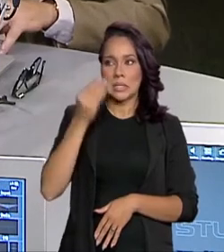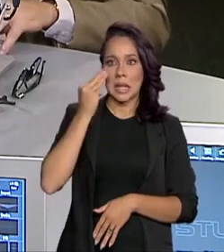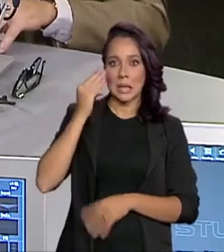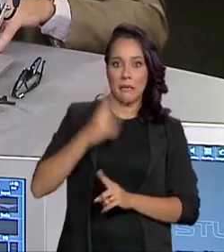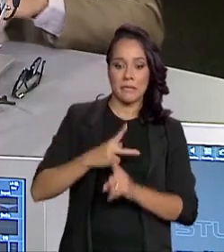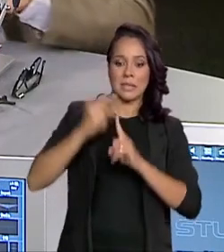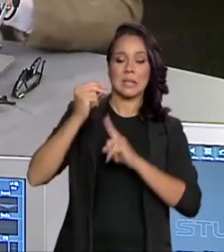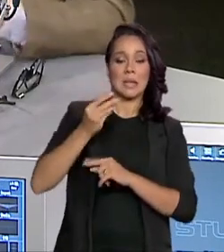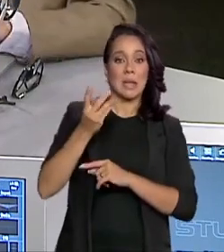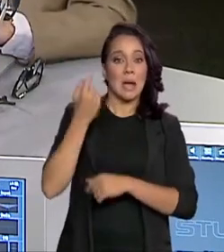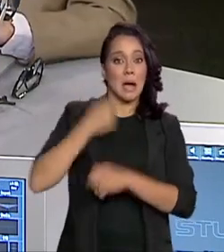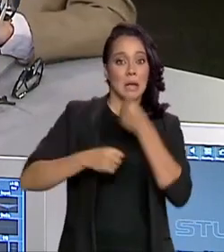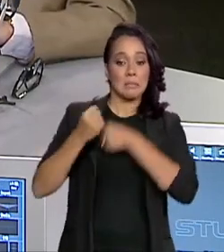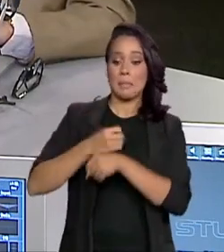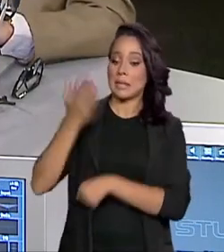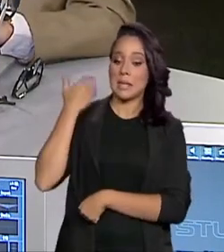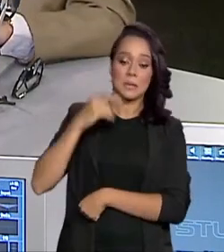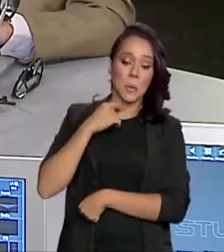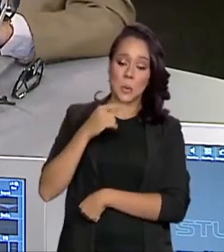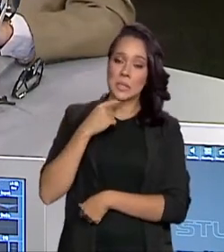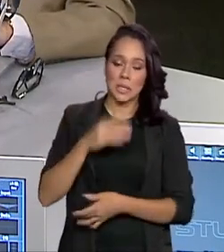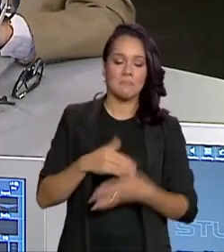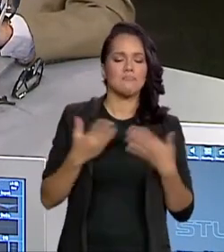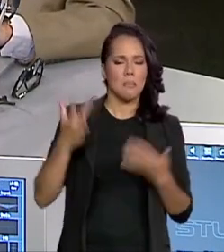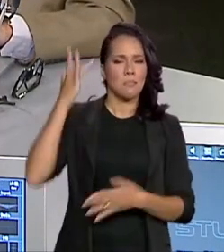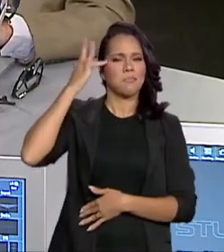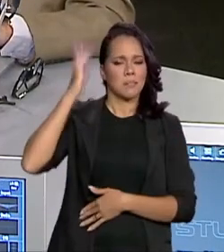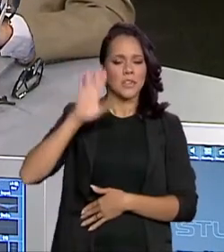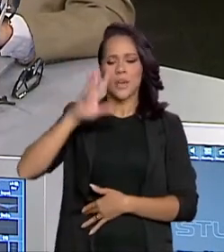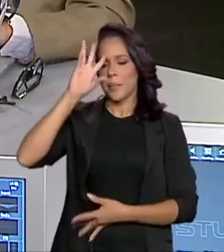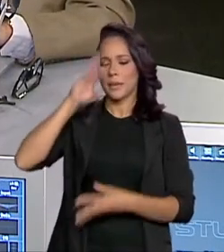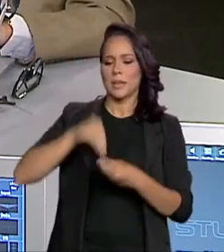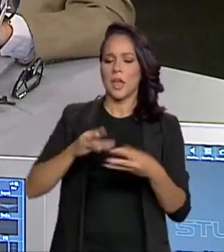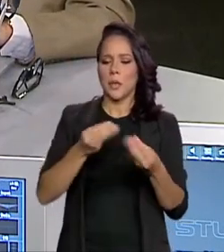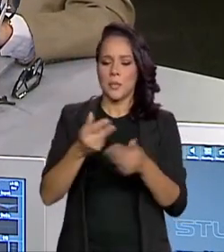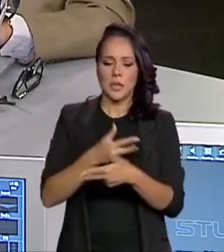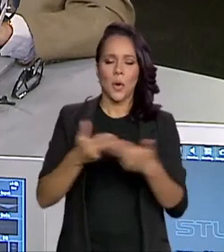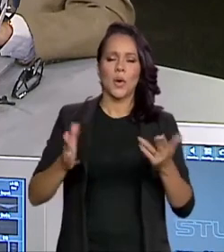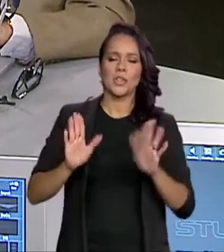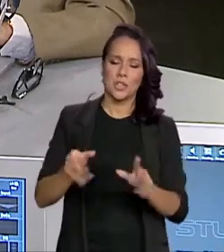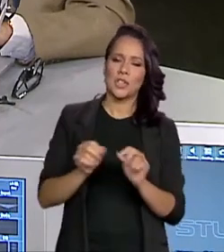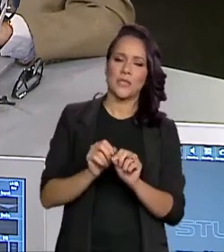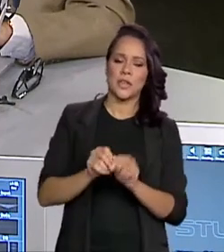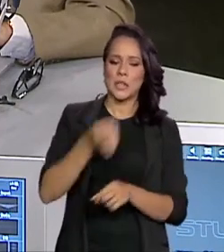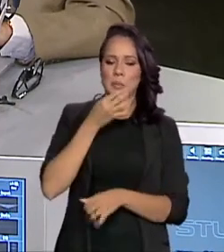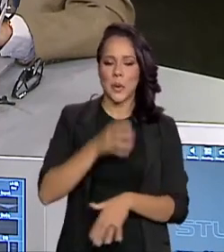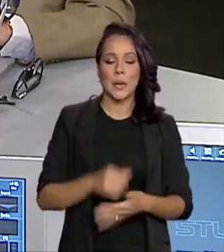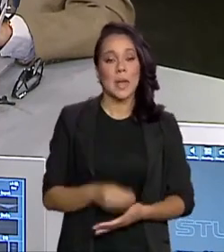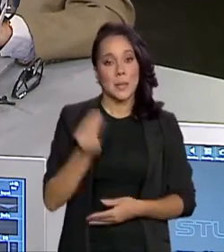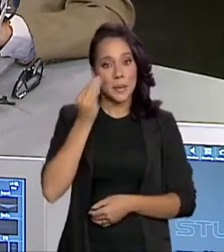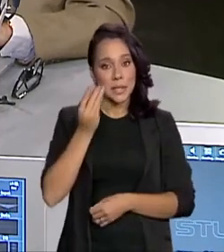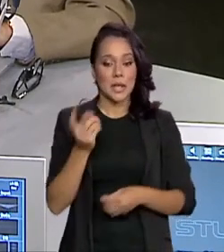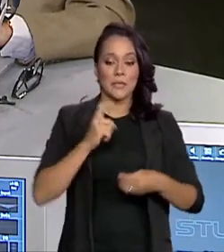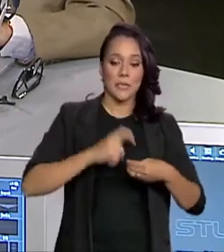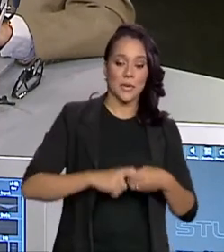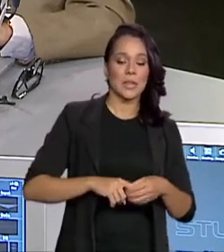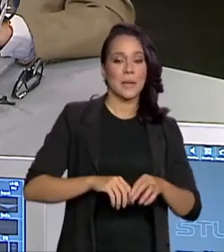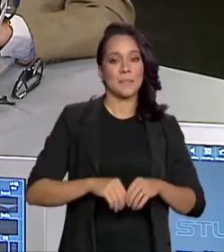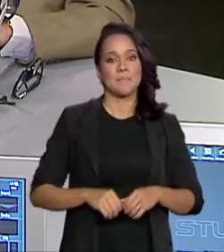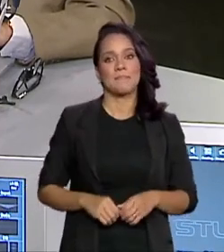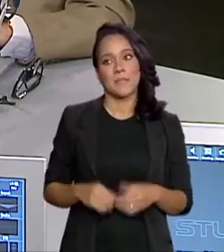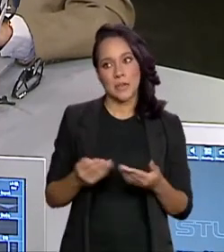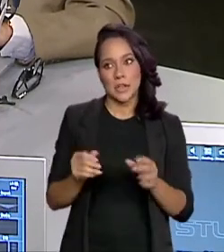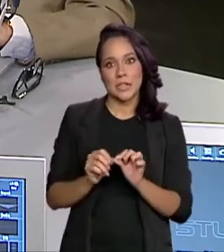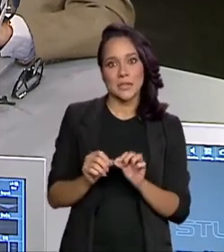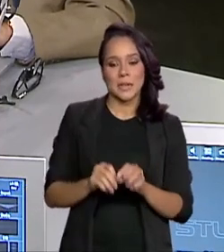que não conseguimos o ano passado, mas tivemos a maturidade o suficiente para entender que muita coisa a gente tinha feito de bom para tentar voltar nessa final novamente, foi o que